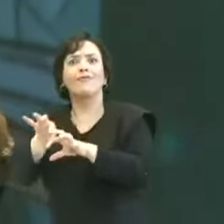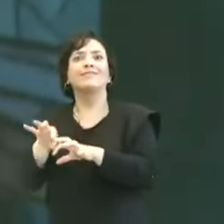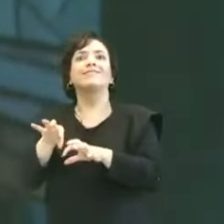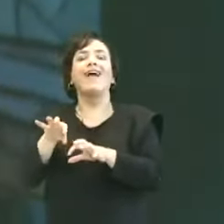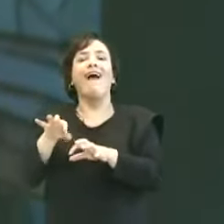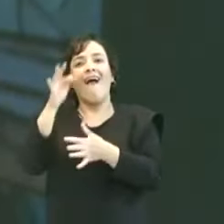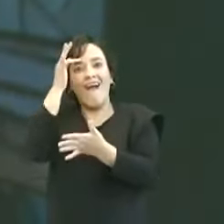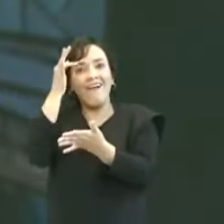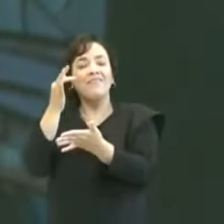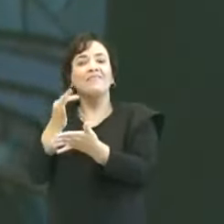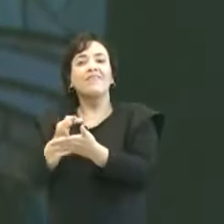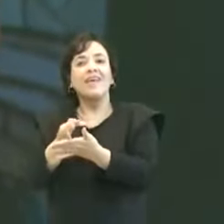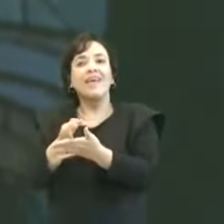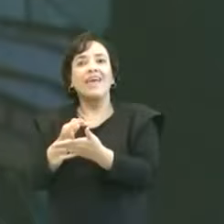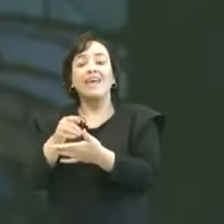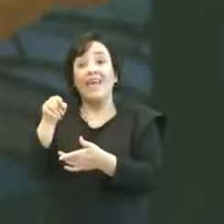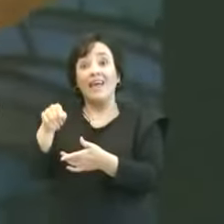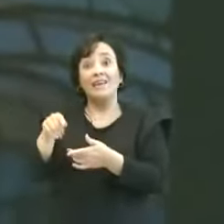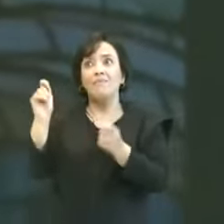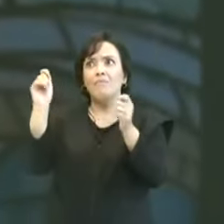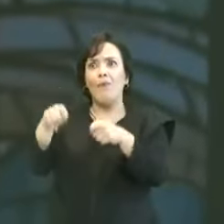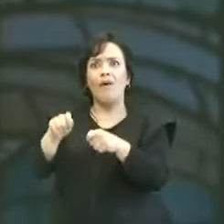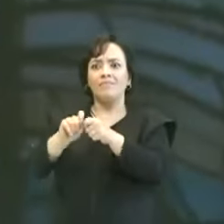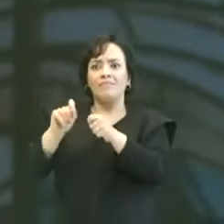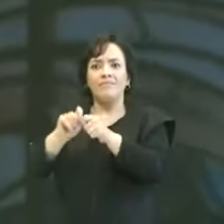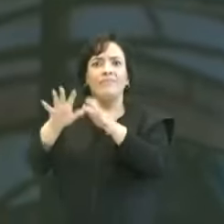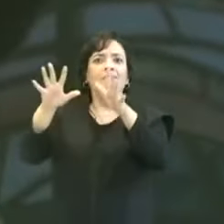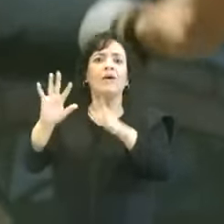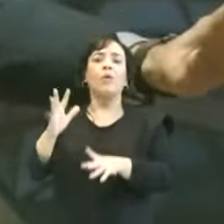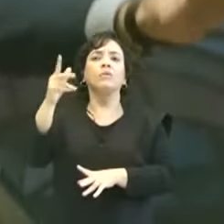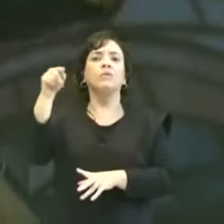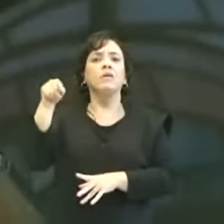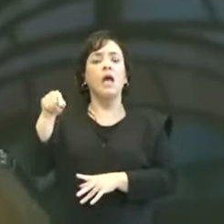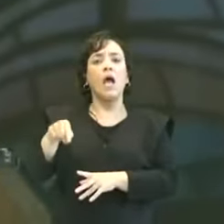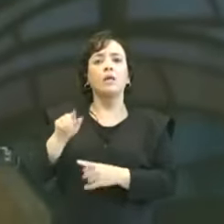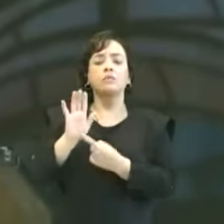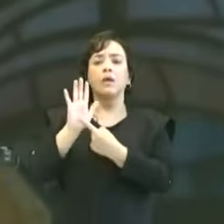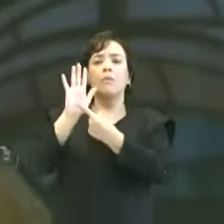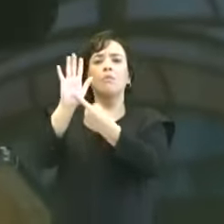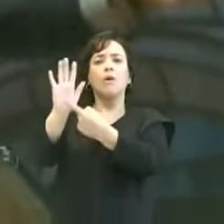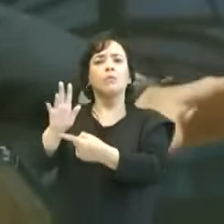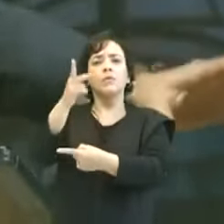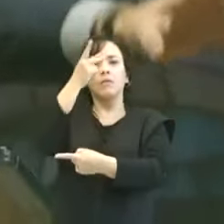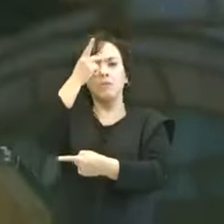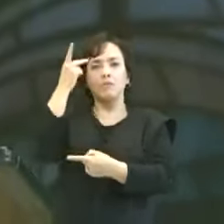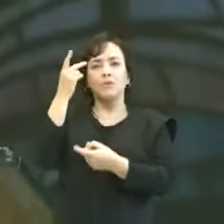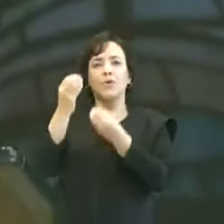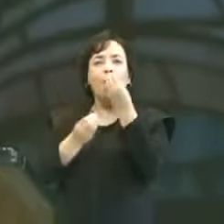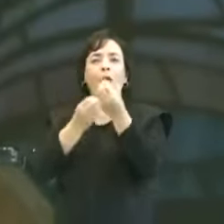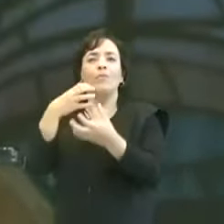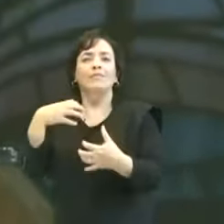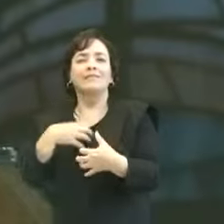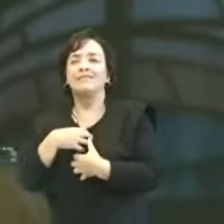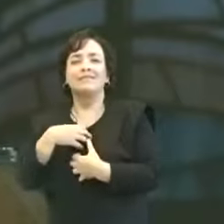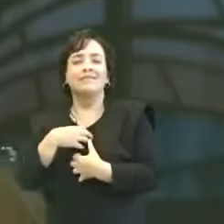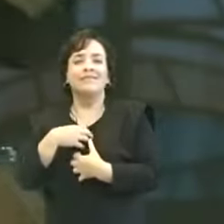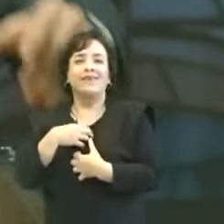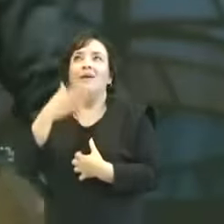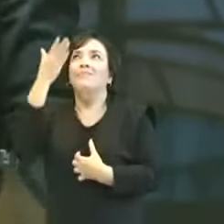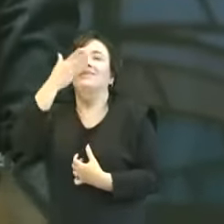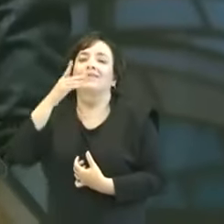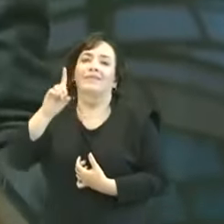manifestam, porque você está falando de um lugar às pessoas. Um lugar, a presença de Deus.